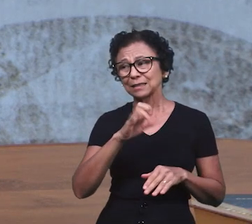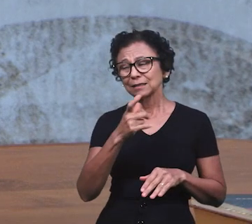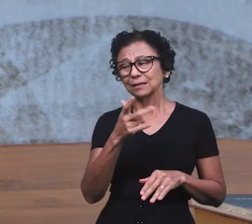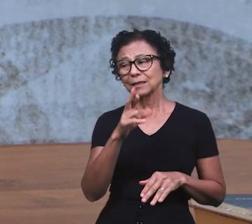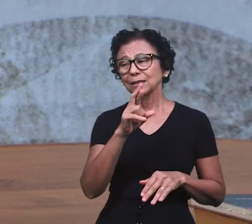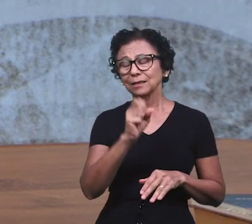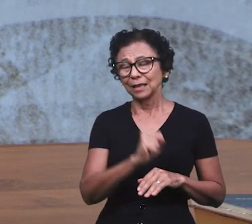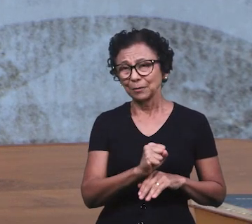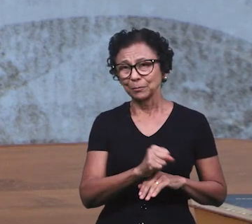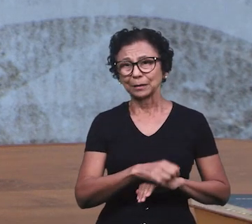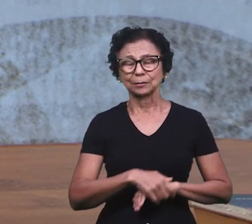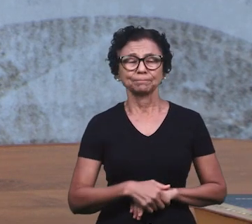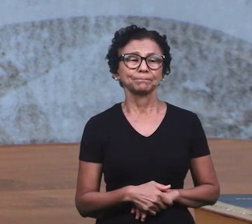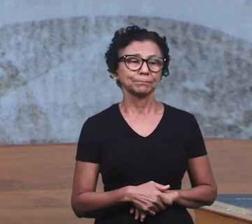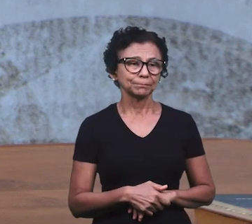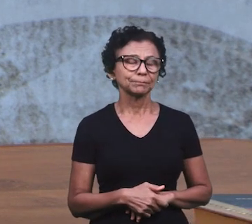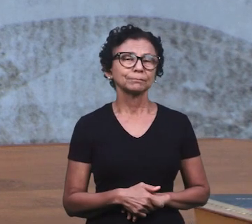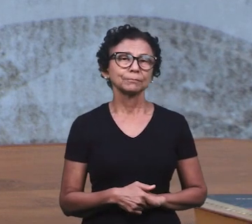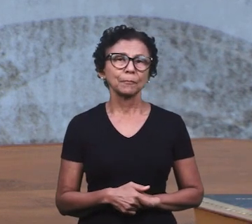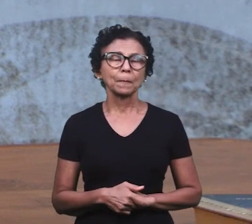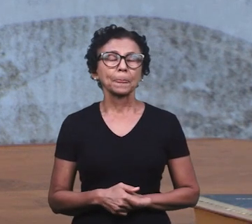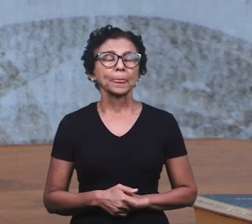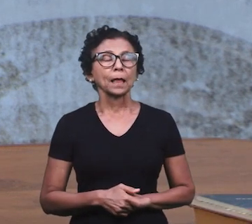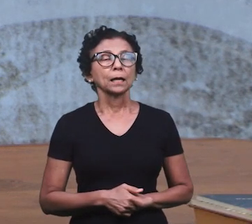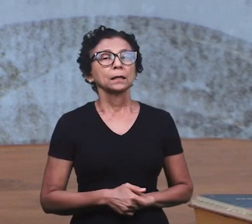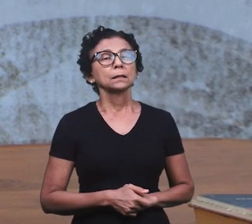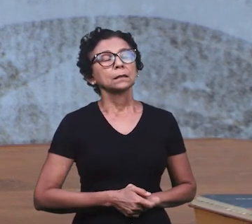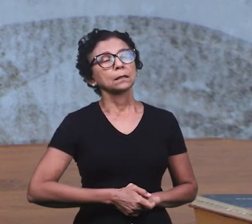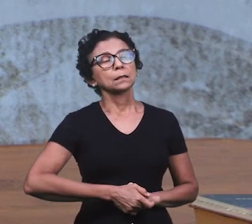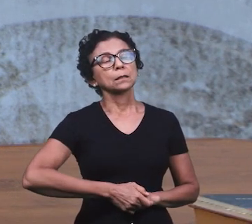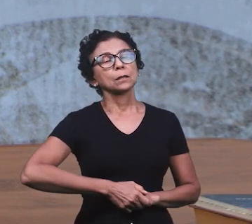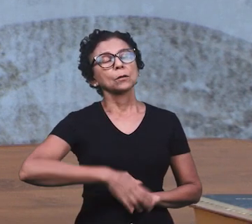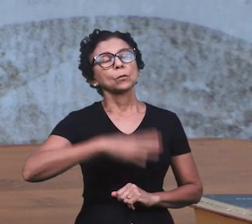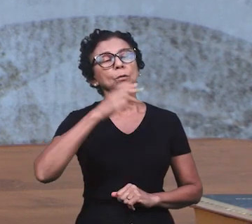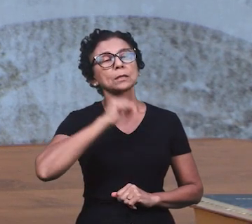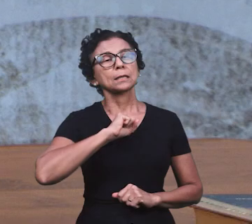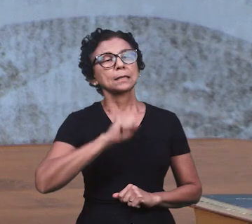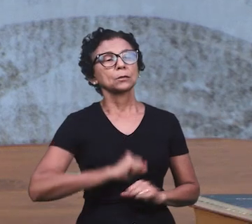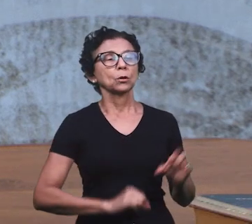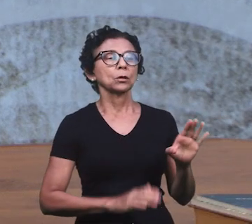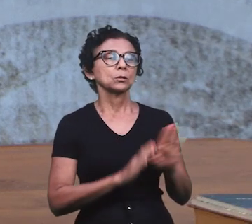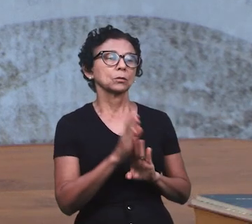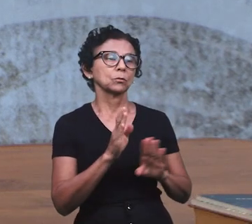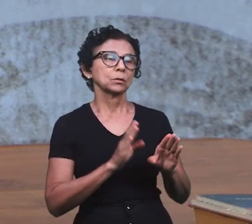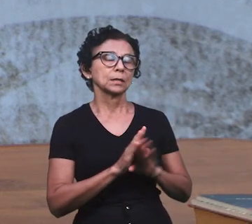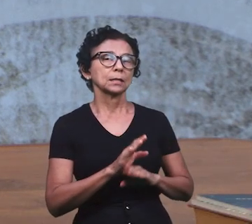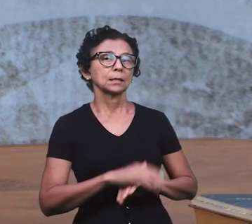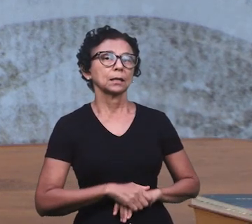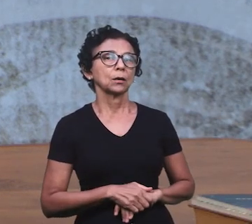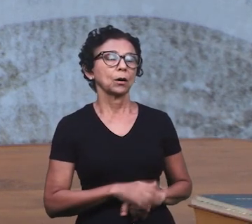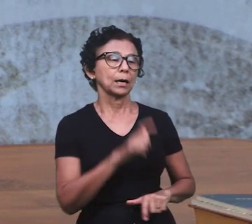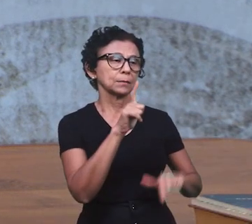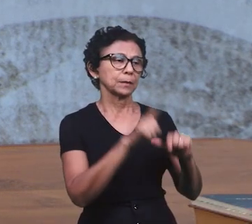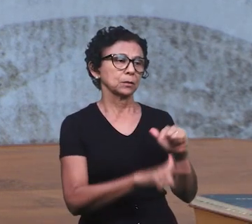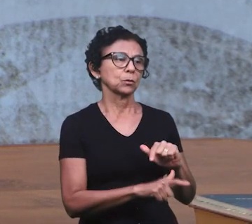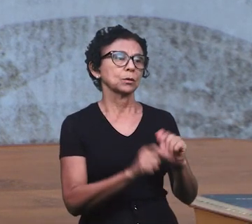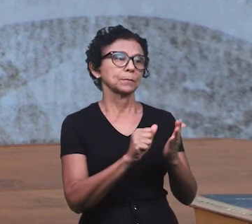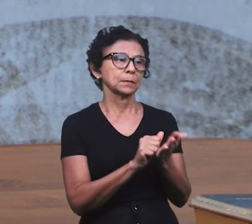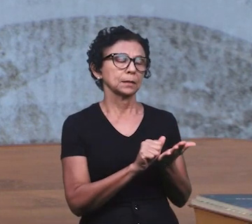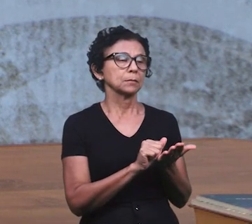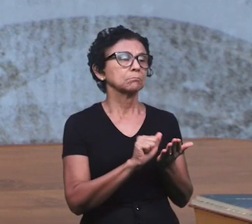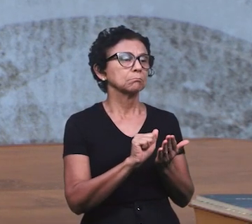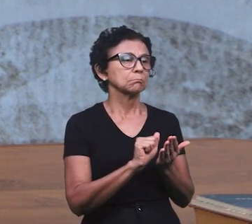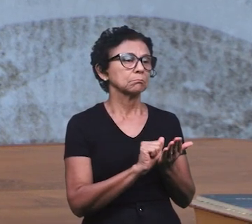sacerdote ordenará que despejem a casa antes que venha o sacerdote para examinar a